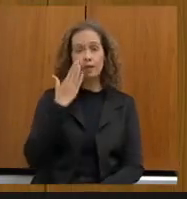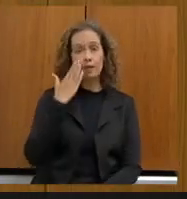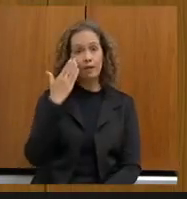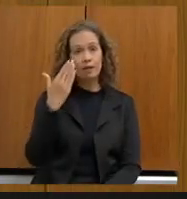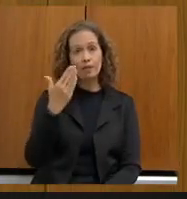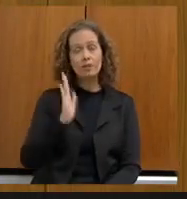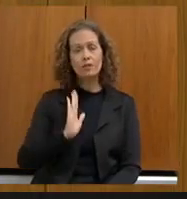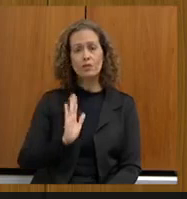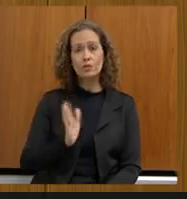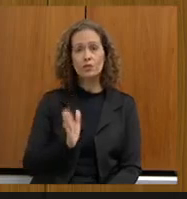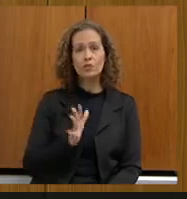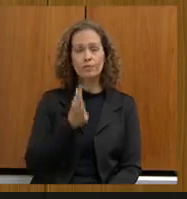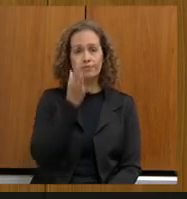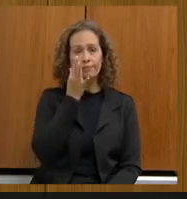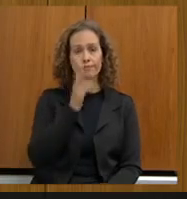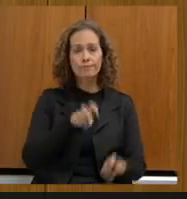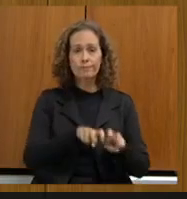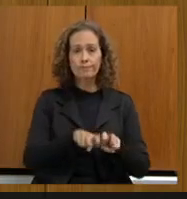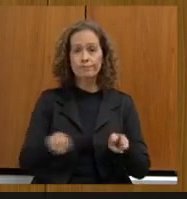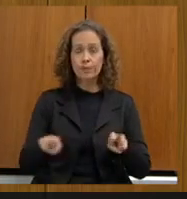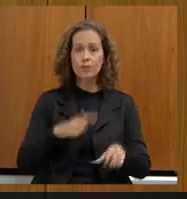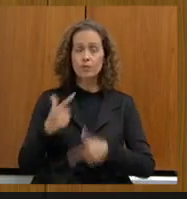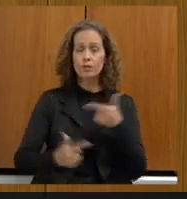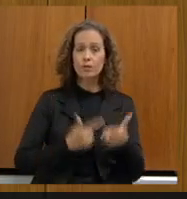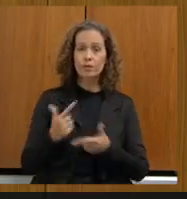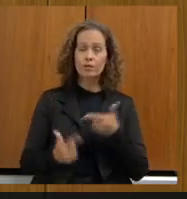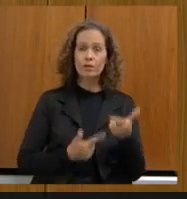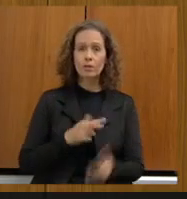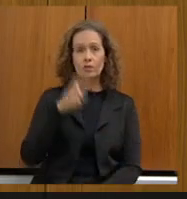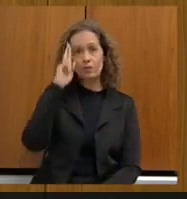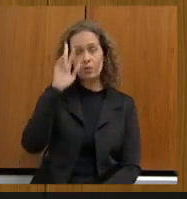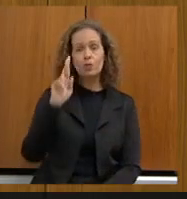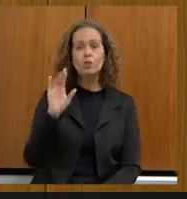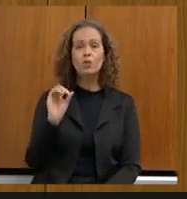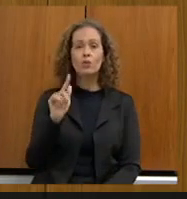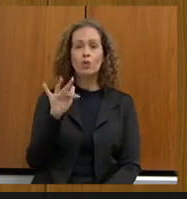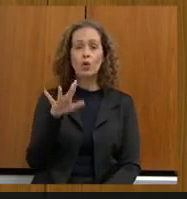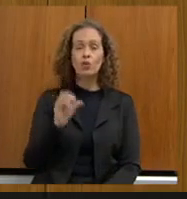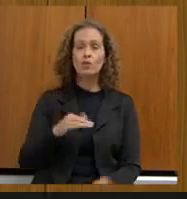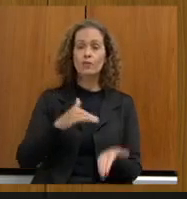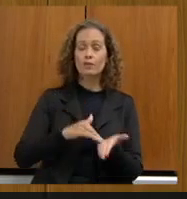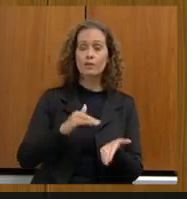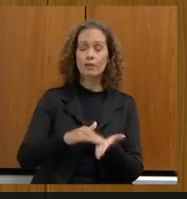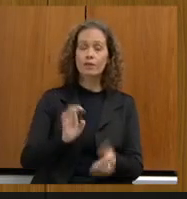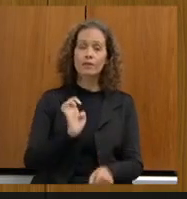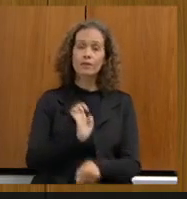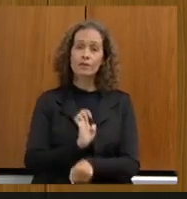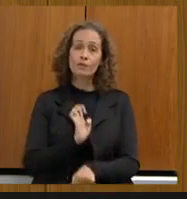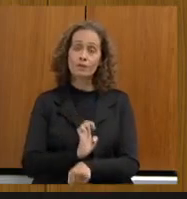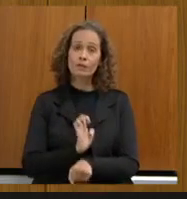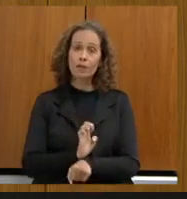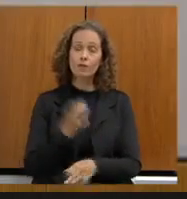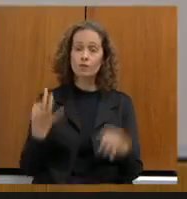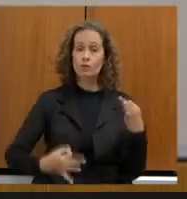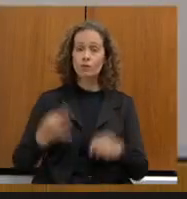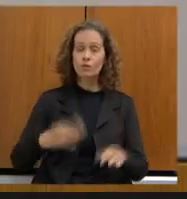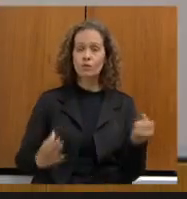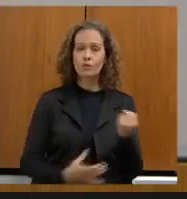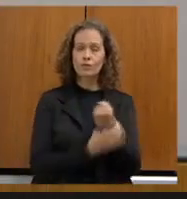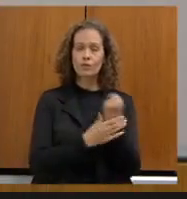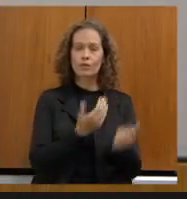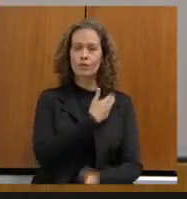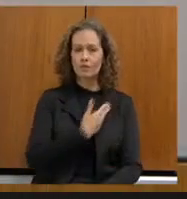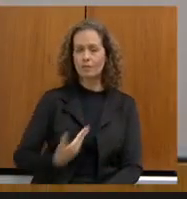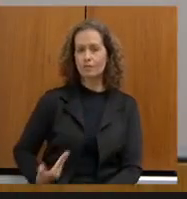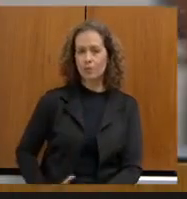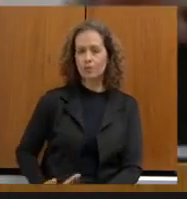já com assento à mesa dos trabalhos do Senhor Rogério Greco secretário de estado de justiça e Segurança Pública que disporá de